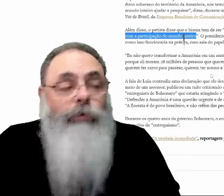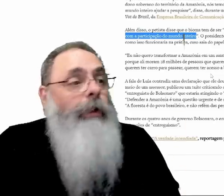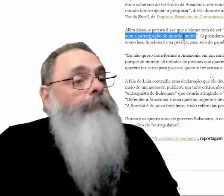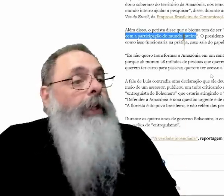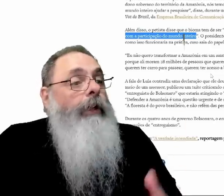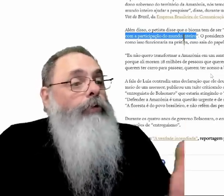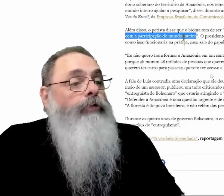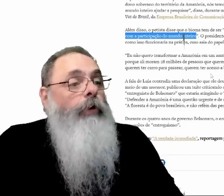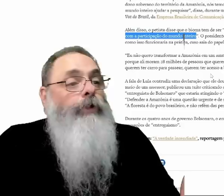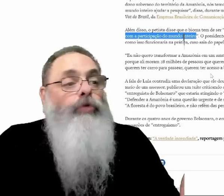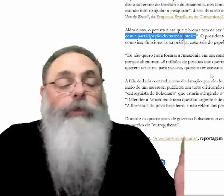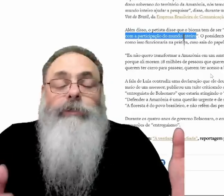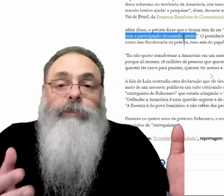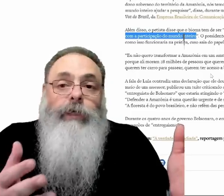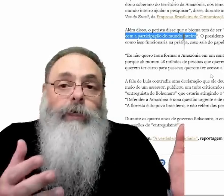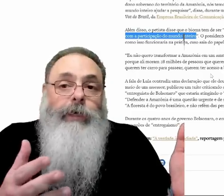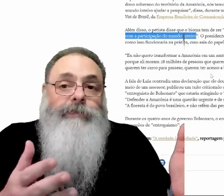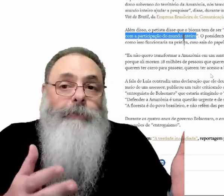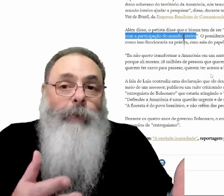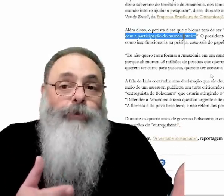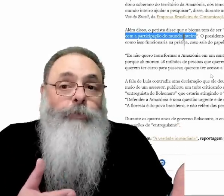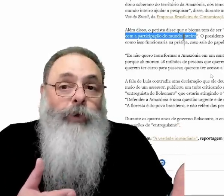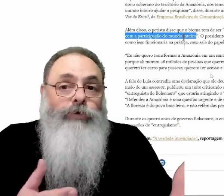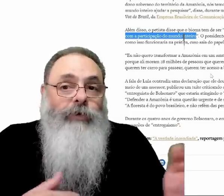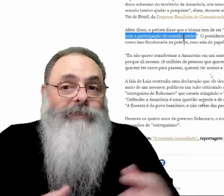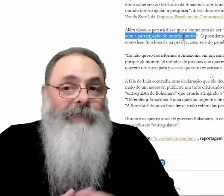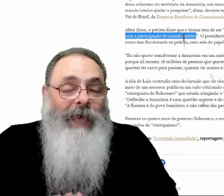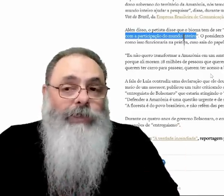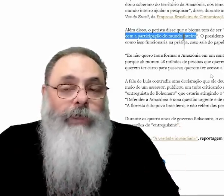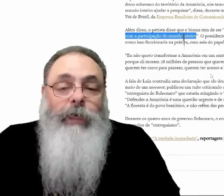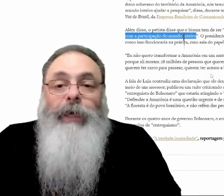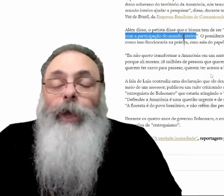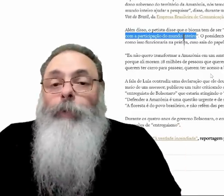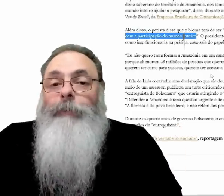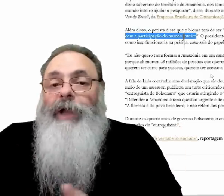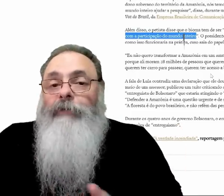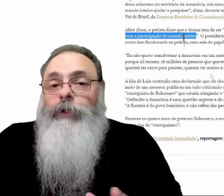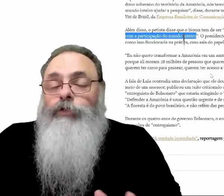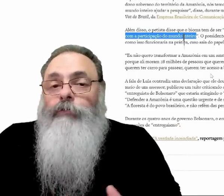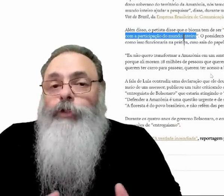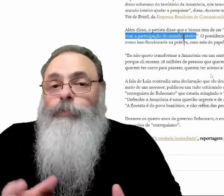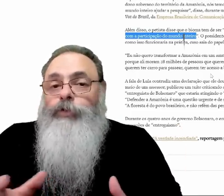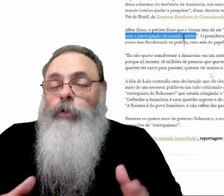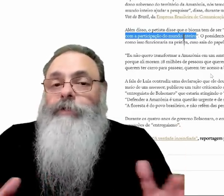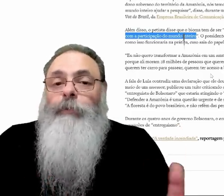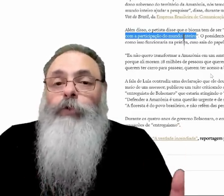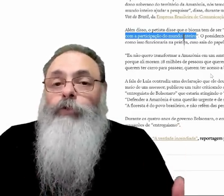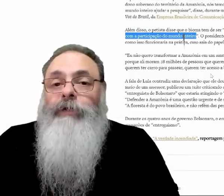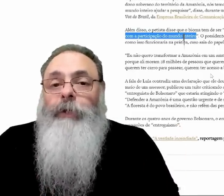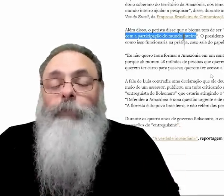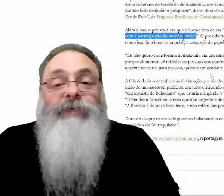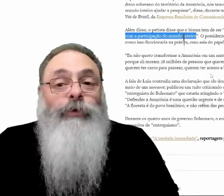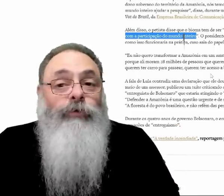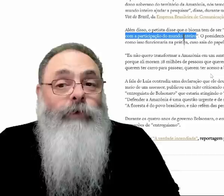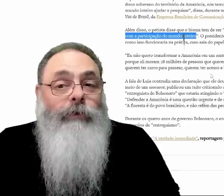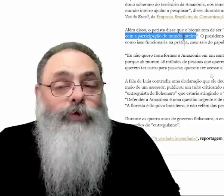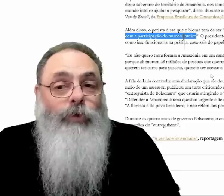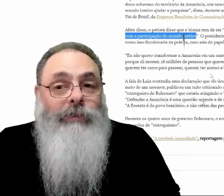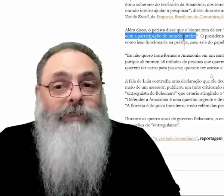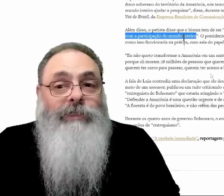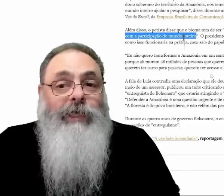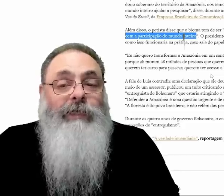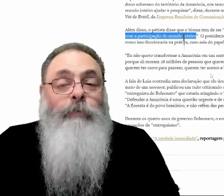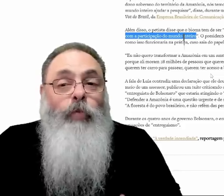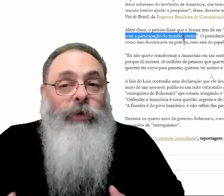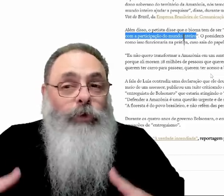esse direito né No final das contas é papo de biodiversidade é uma palavra que eu já vejo o pessoal usar muito tempo mas que no final